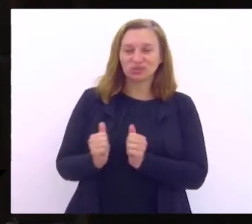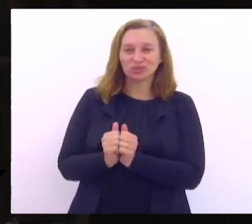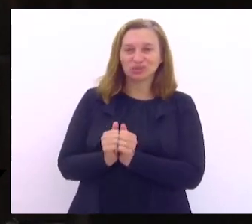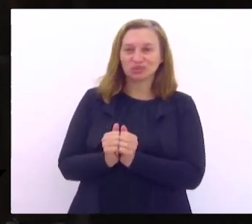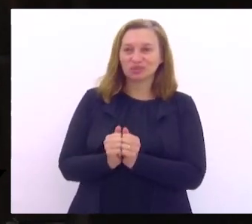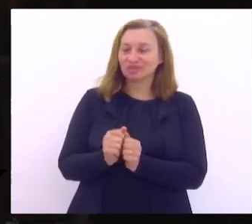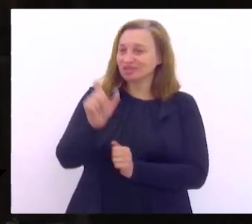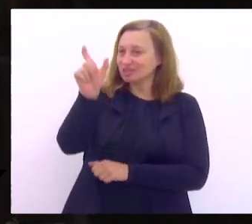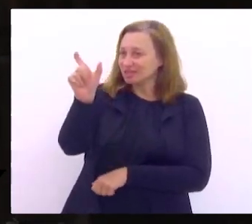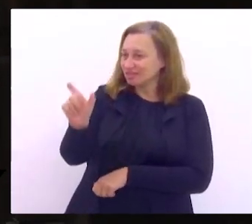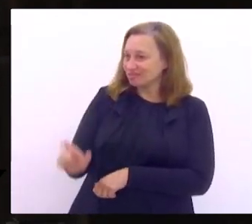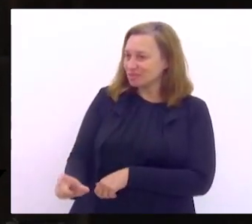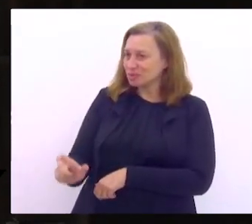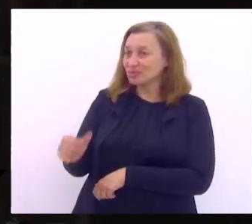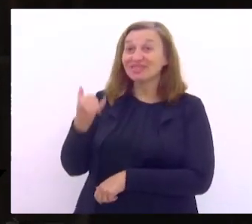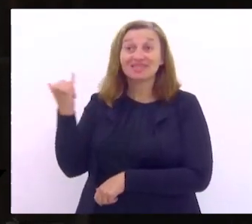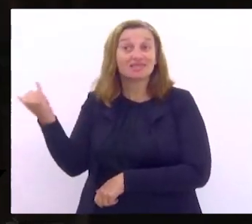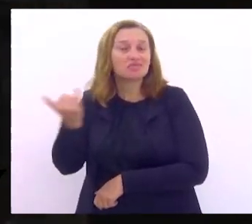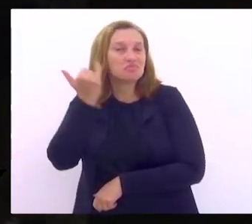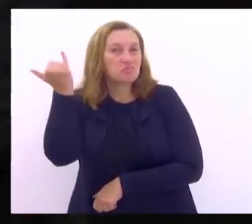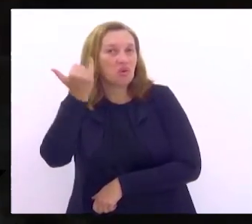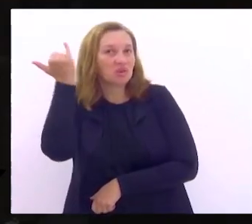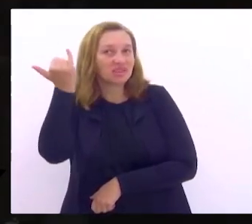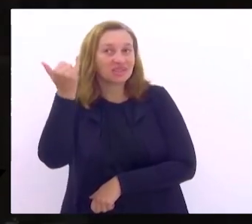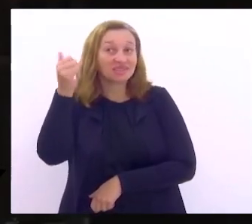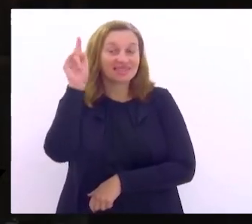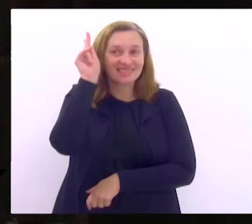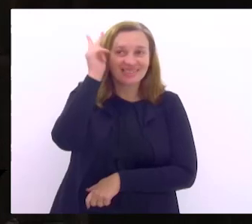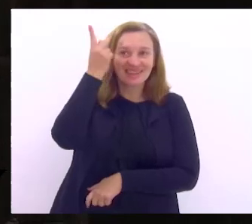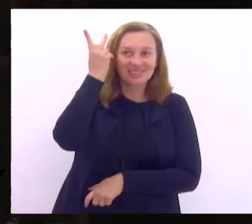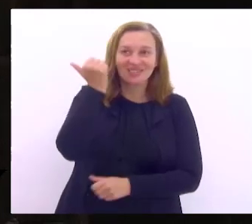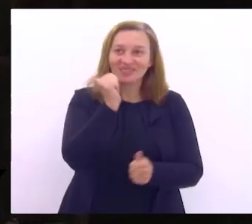tão importantes na história do atletismo.